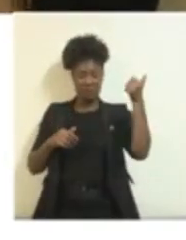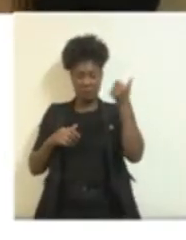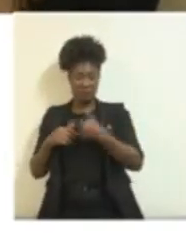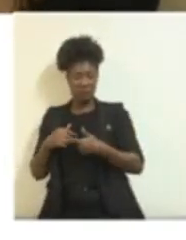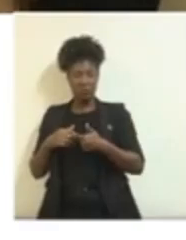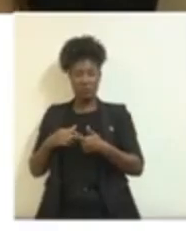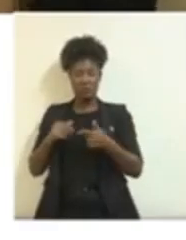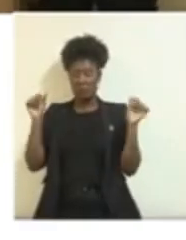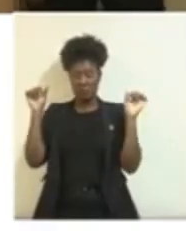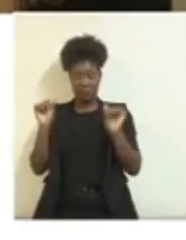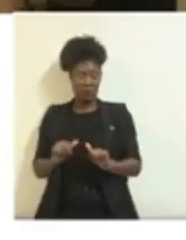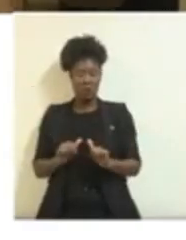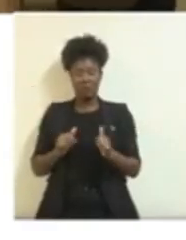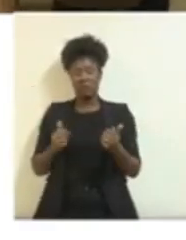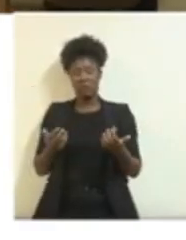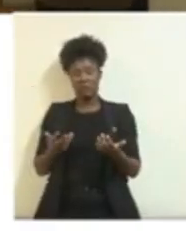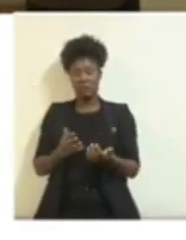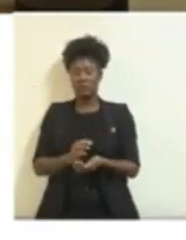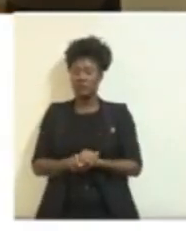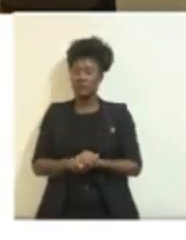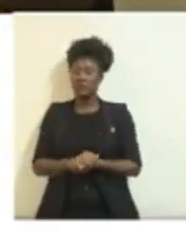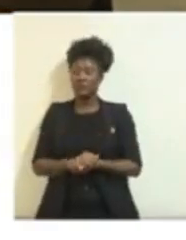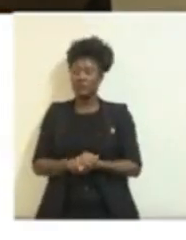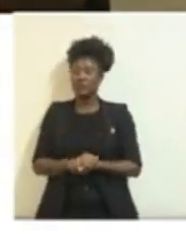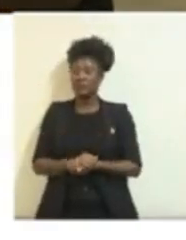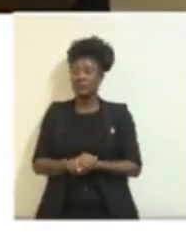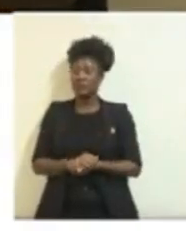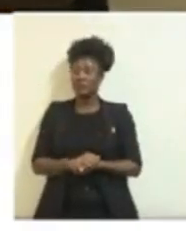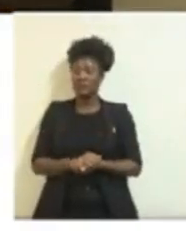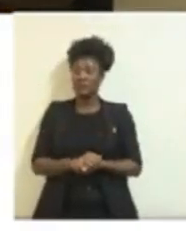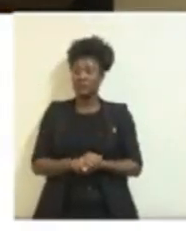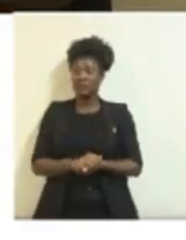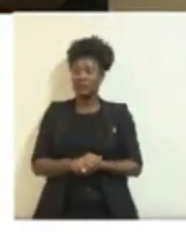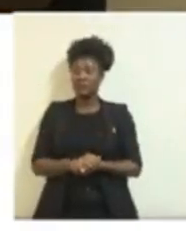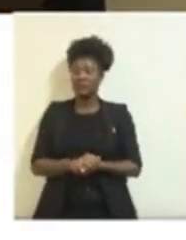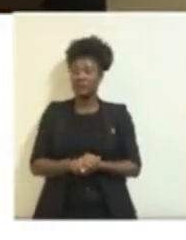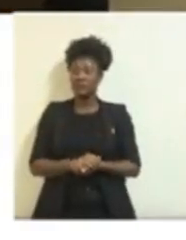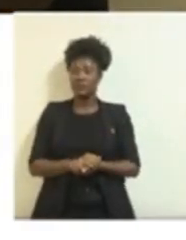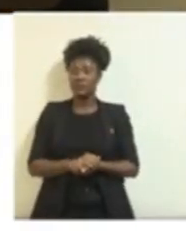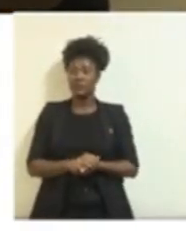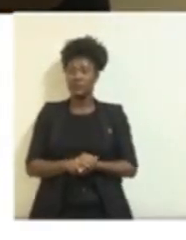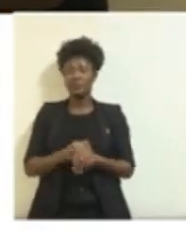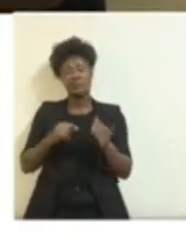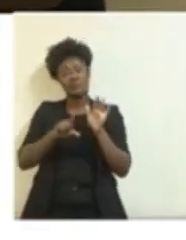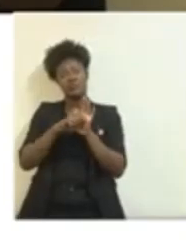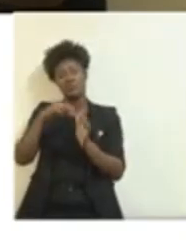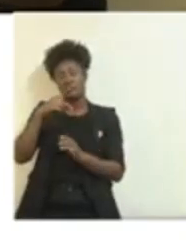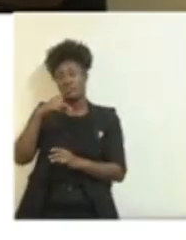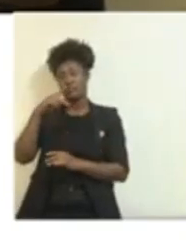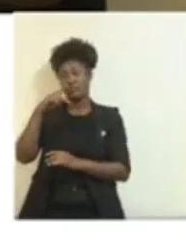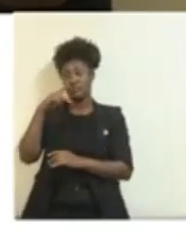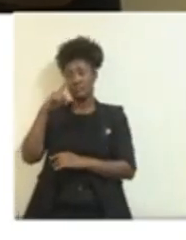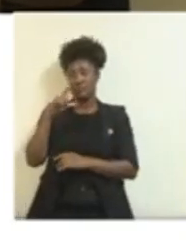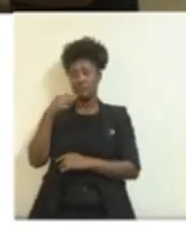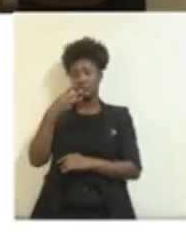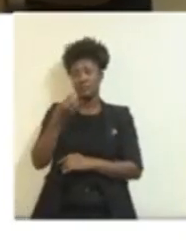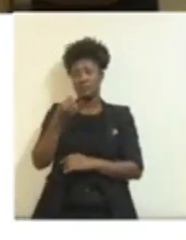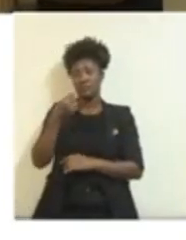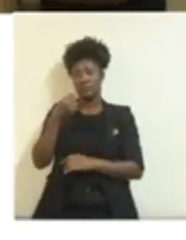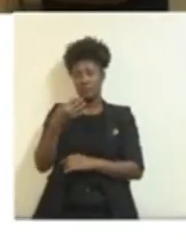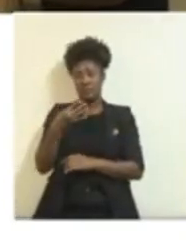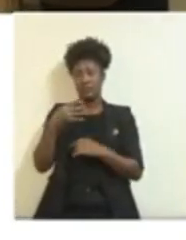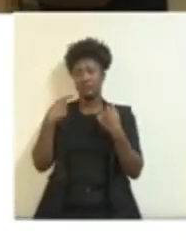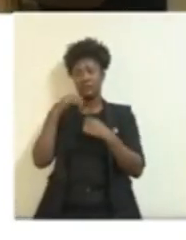a taxa de conversão é muito maior. Né? Vetar o PL 364, óbvio, se aprovado. fazer cumprir a lei